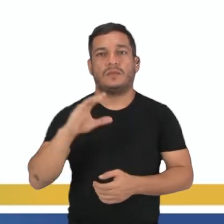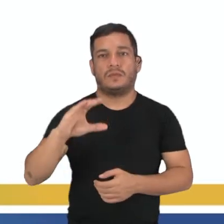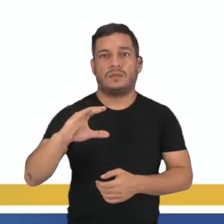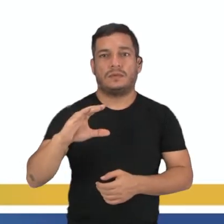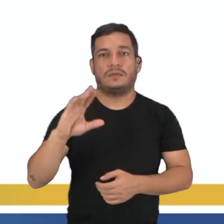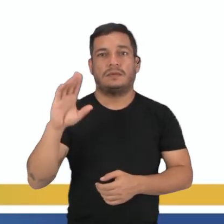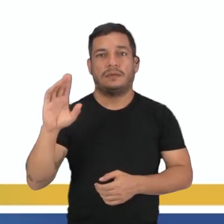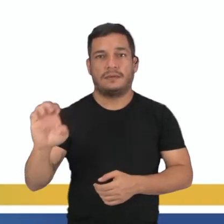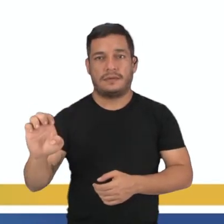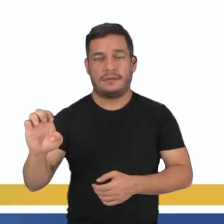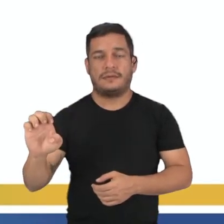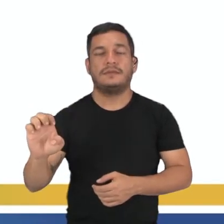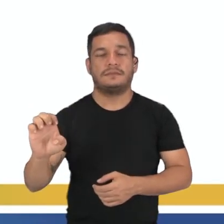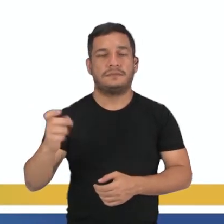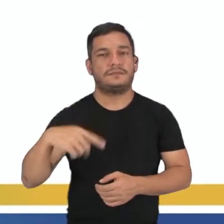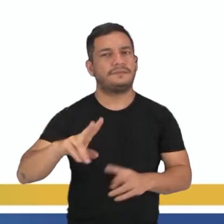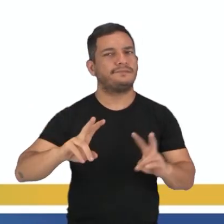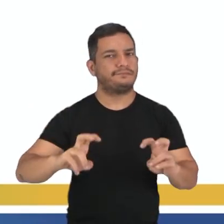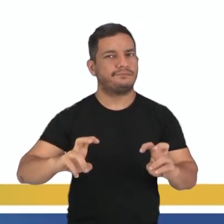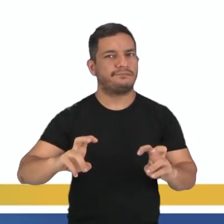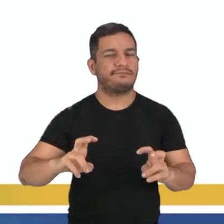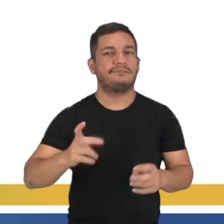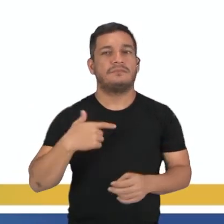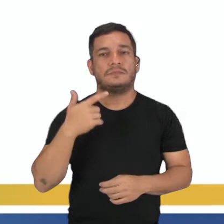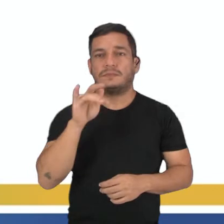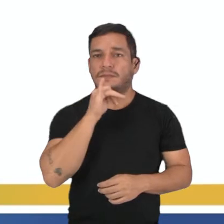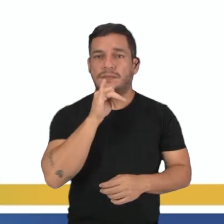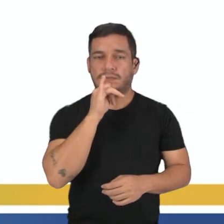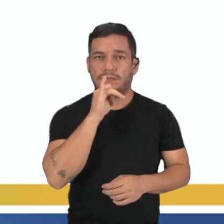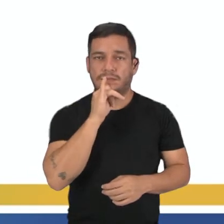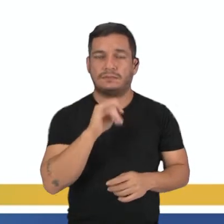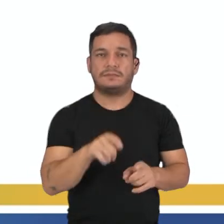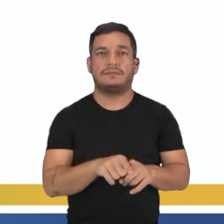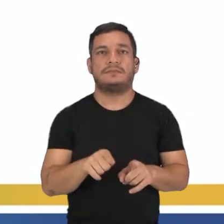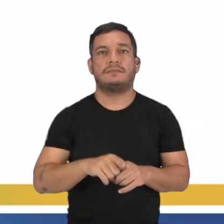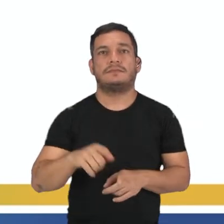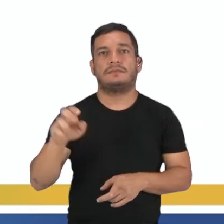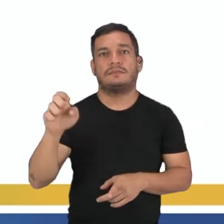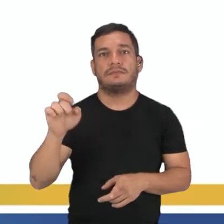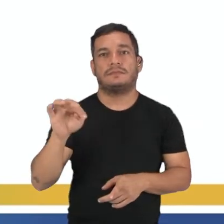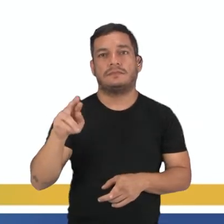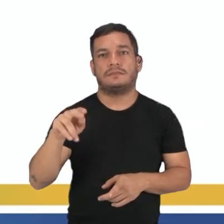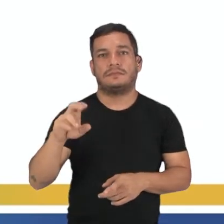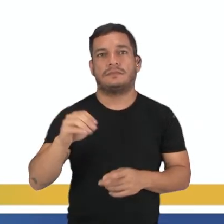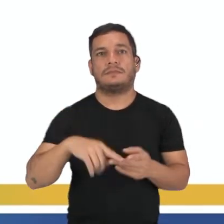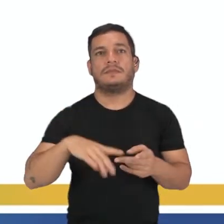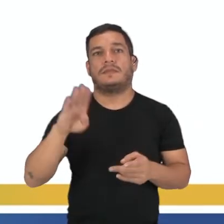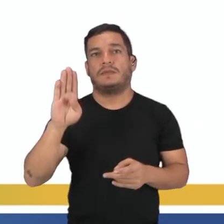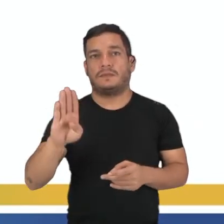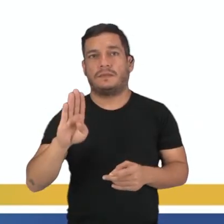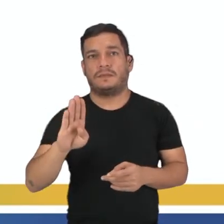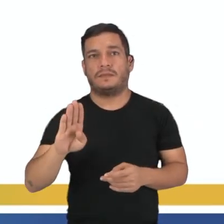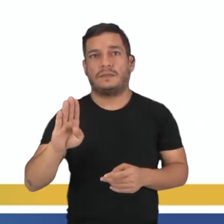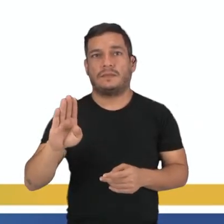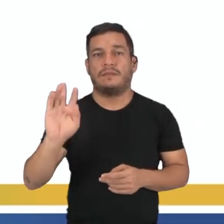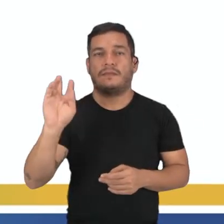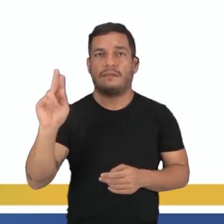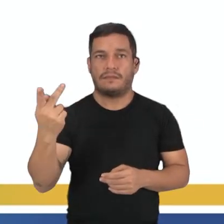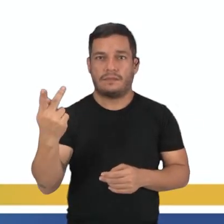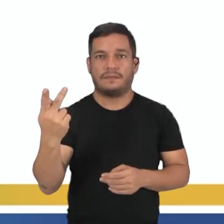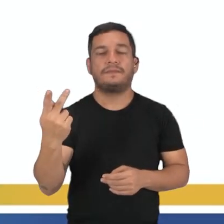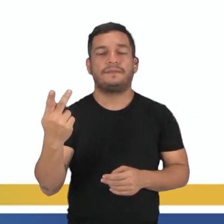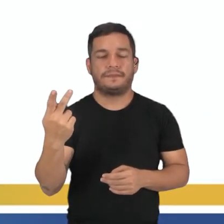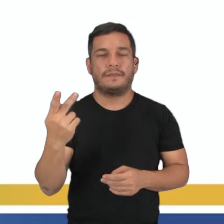C e o ângulo E, perceberam aí? Outro exemplo de alternos externos, o ângulo B e o ângulo